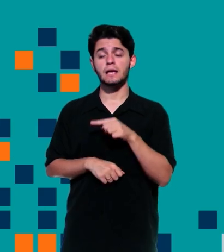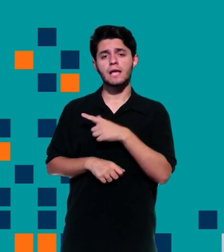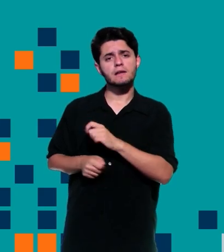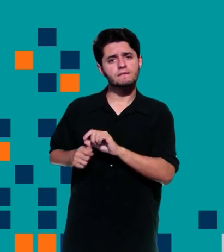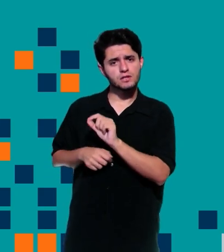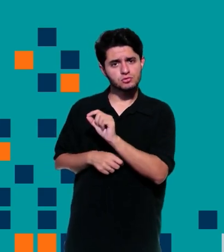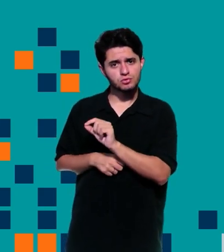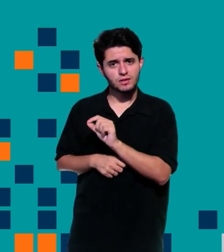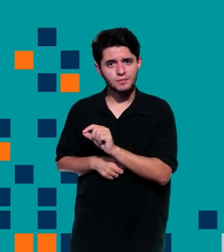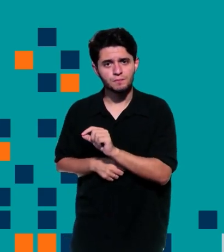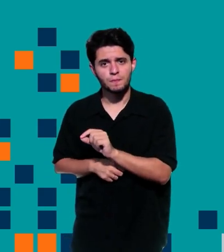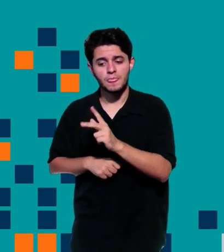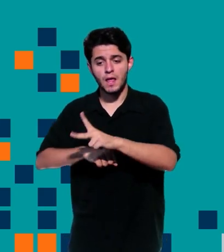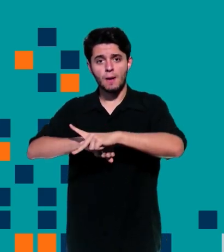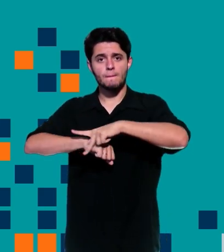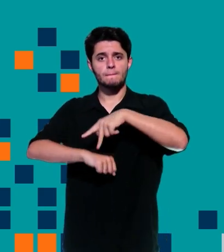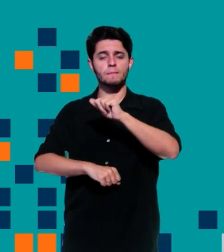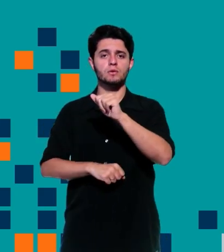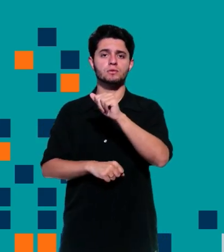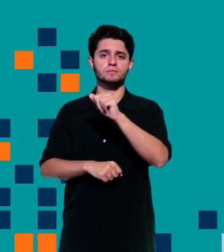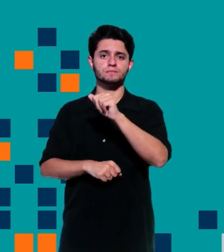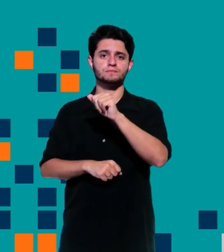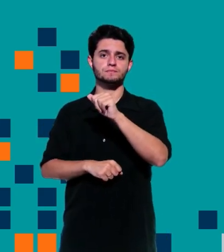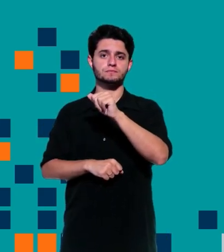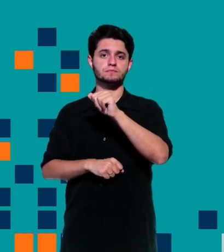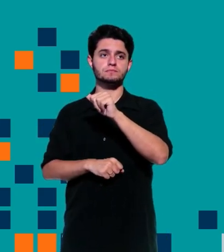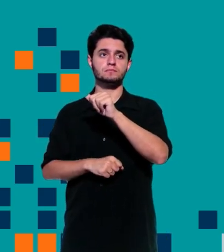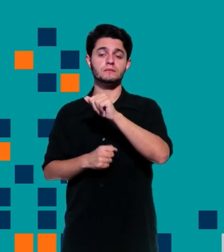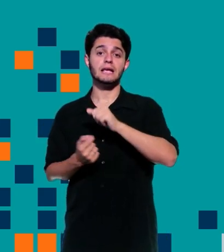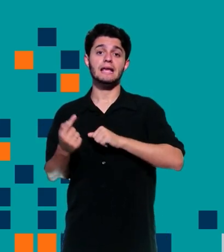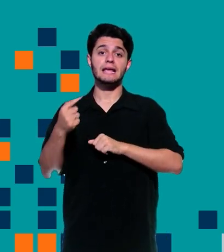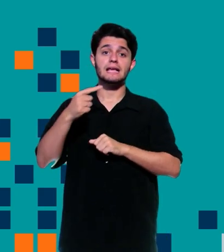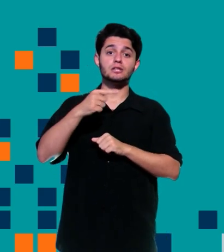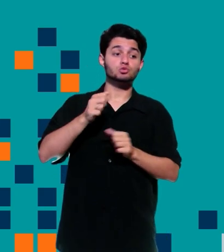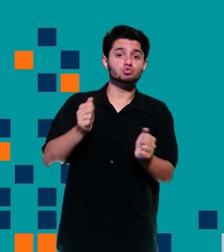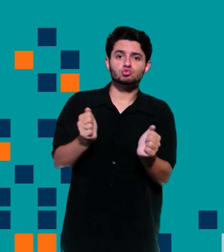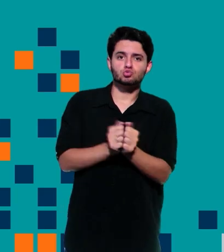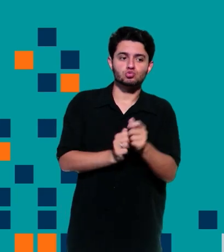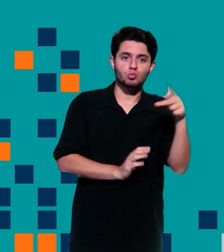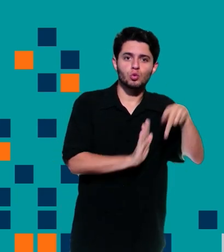um doutorado em cima da obra do meu avô. Então, eu acho que